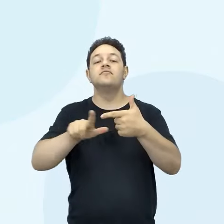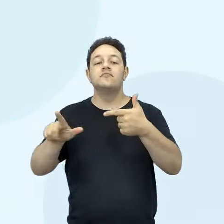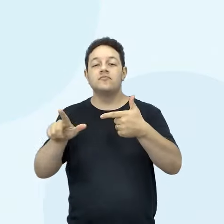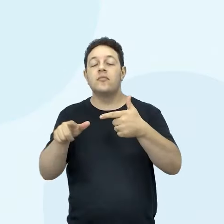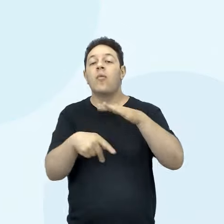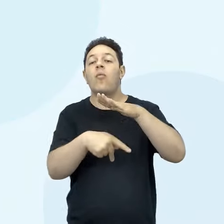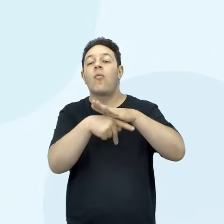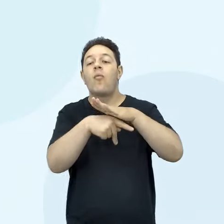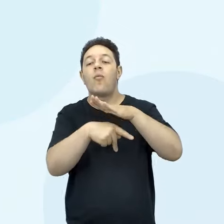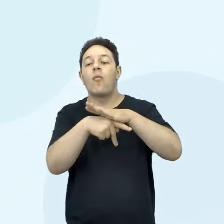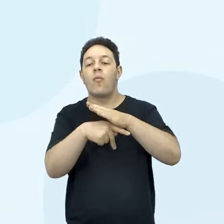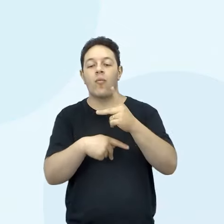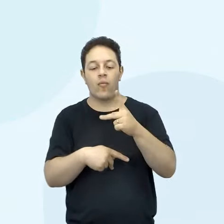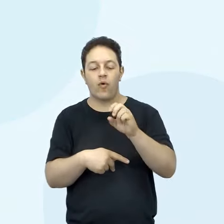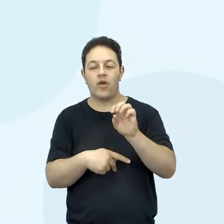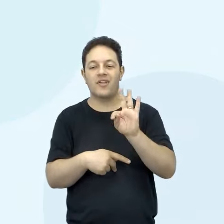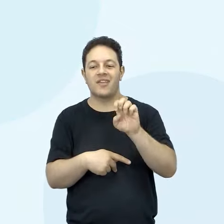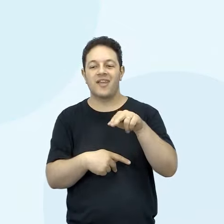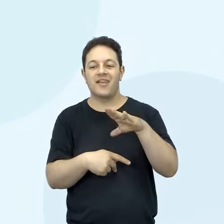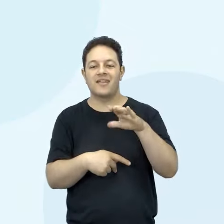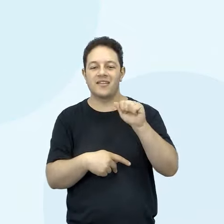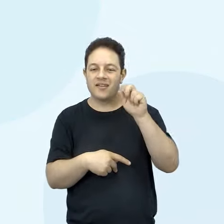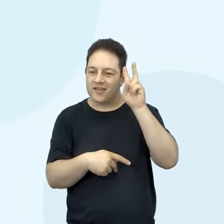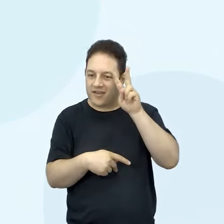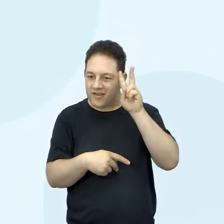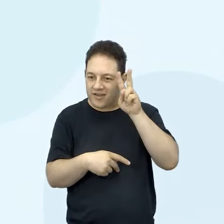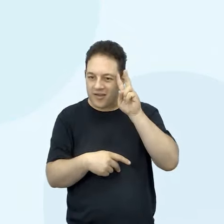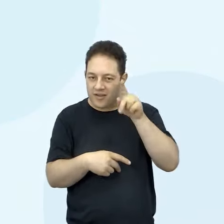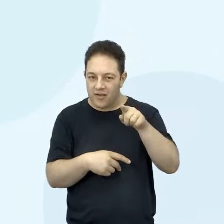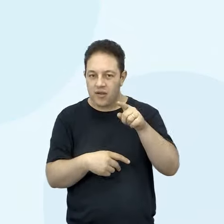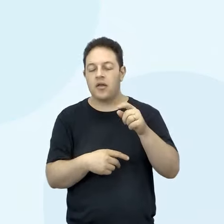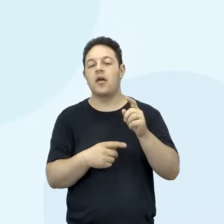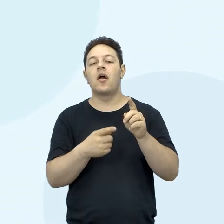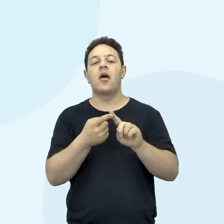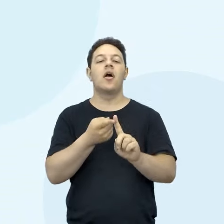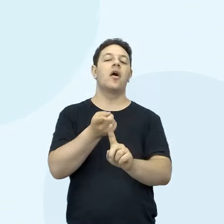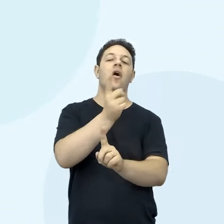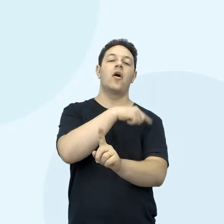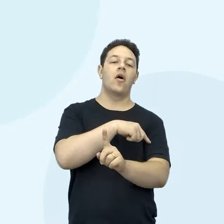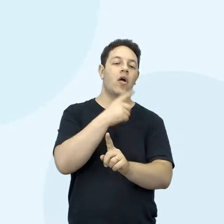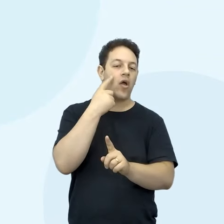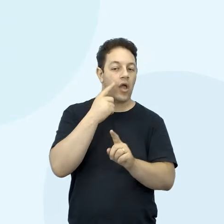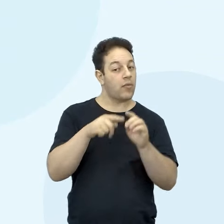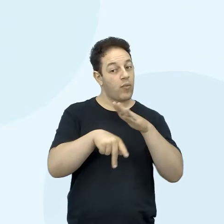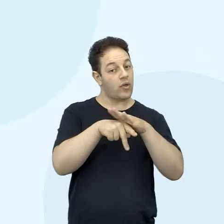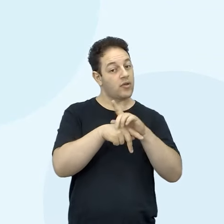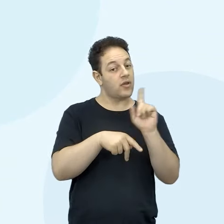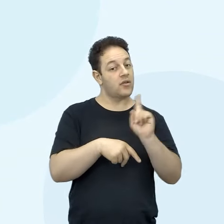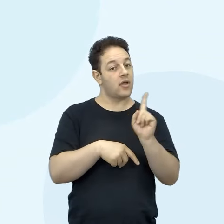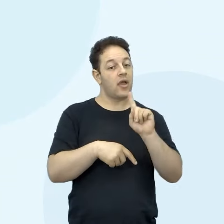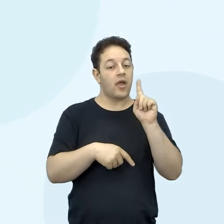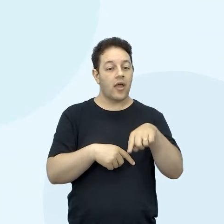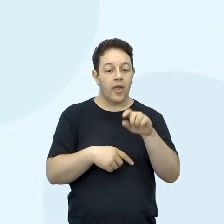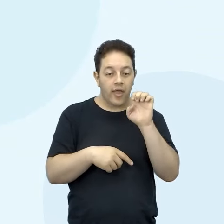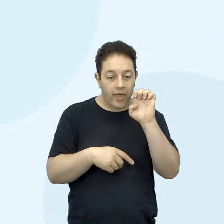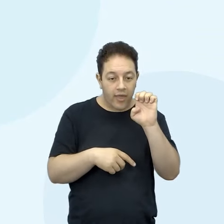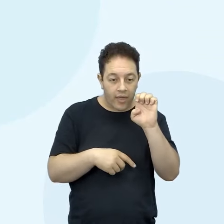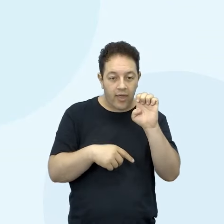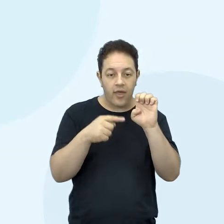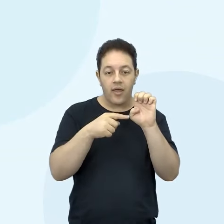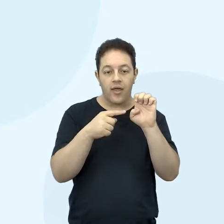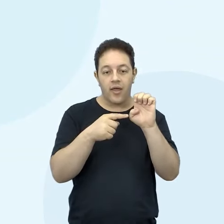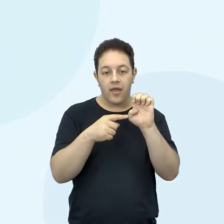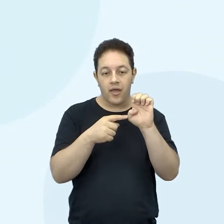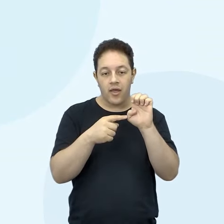dividido, não era a potência, né? Se a gente voltar, ó, vamos recordar lá, ó, tá vendo? Ó, é a